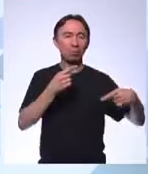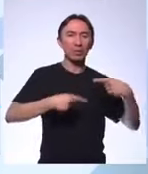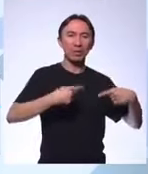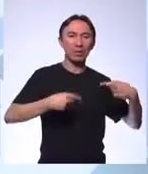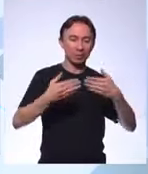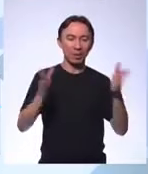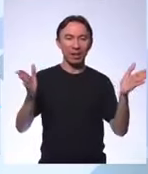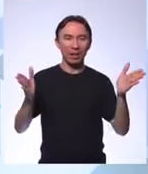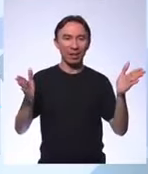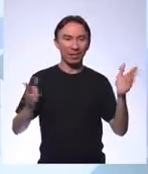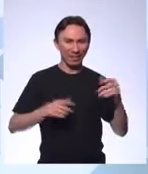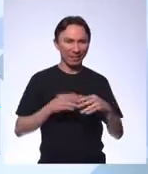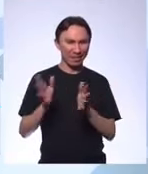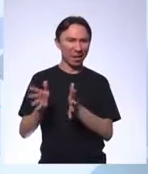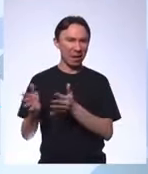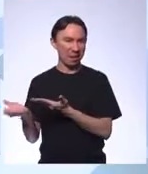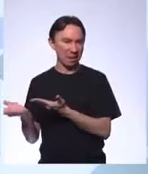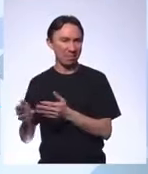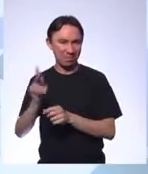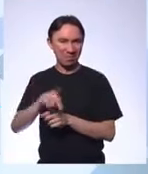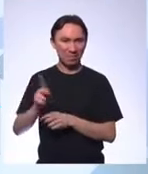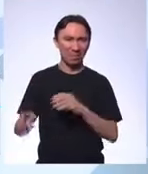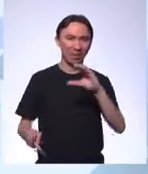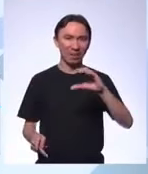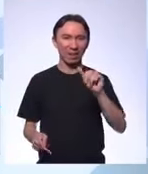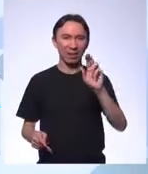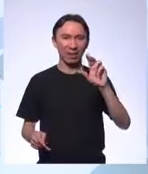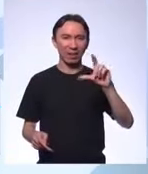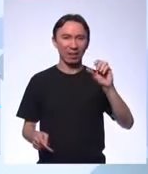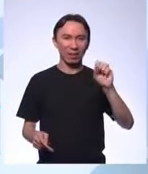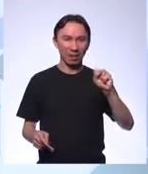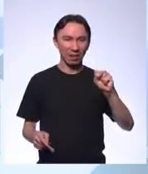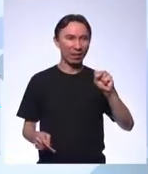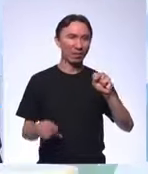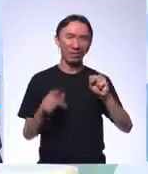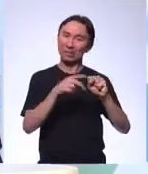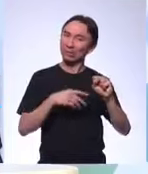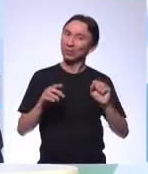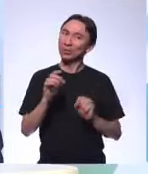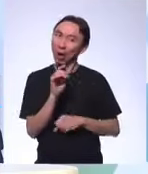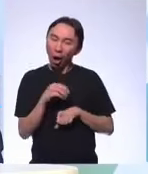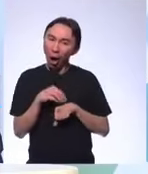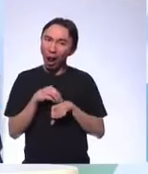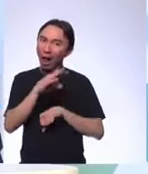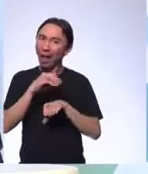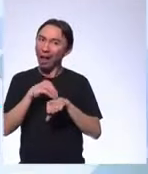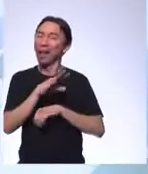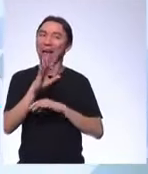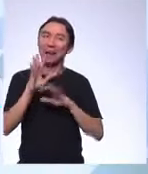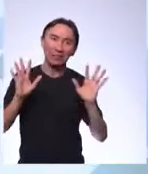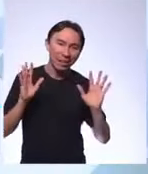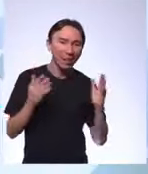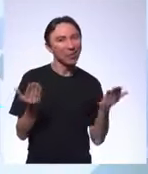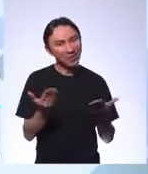porque o professor Carlos já brilhantemente explicou para nós esse contexto. Eu dei spoiler, né? Deu spoiler da aula. Agora